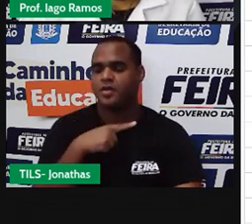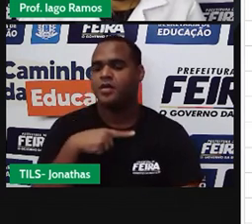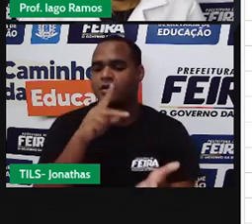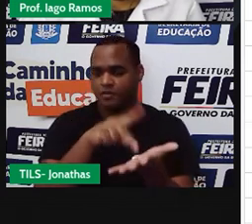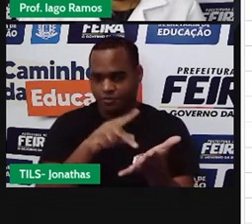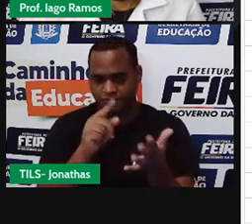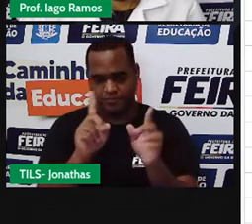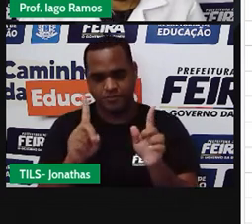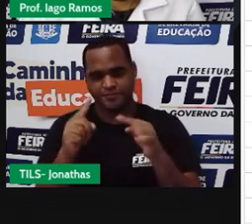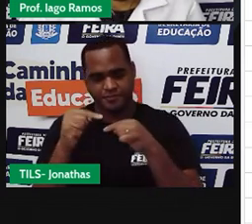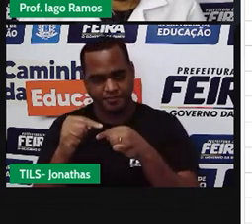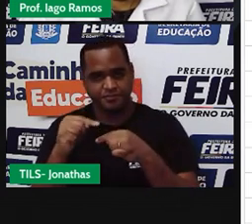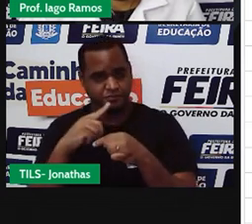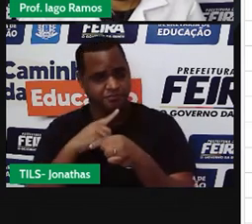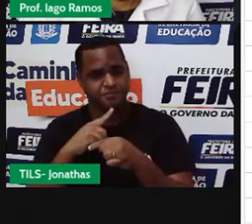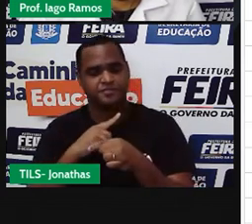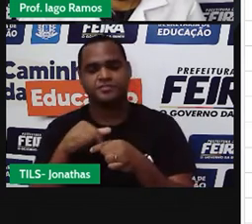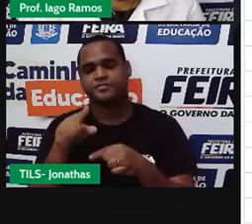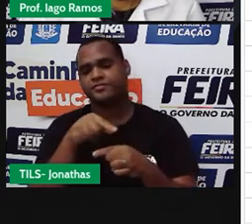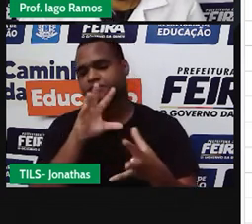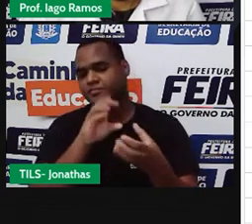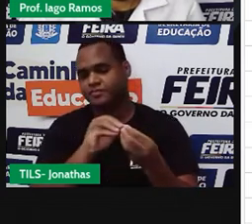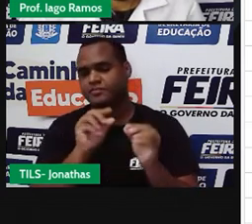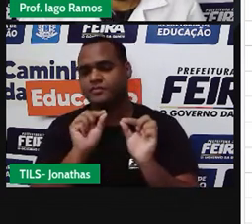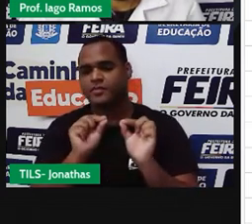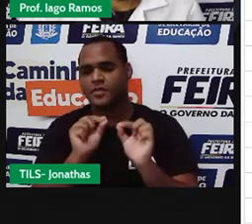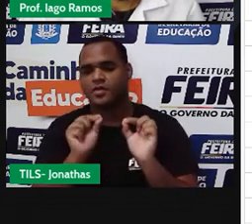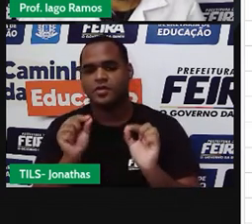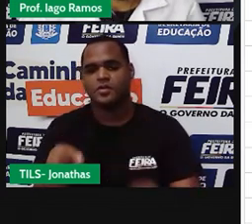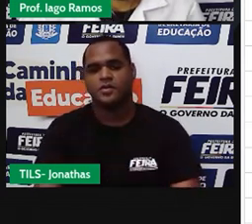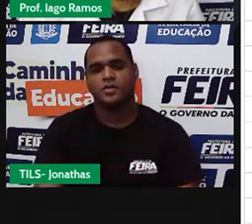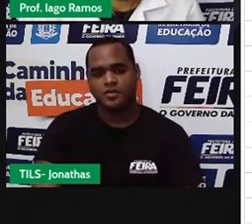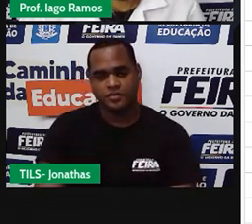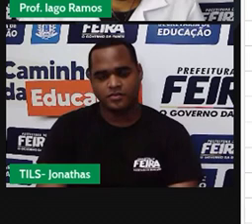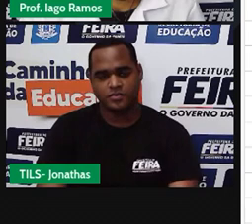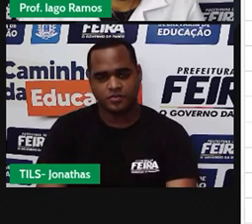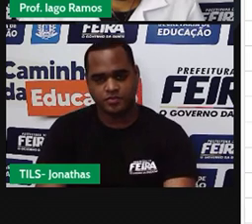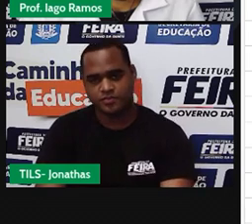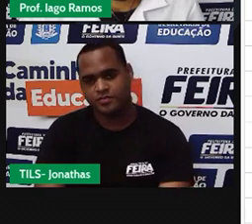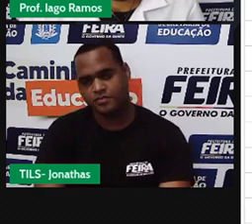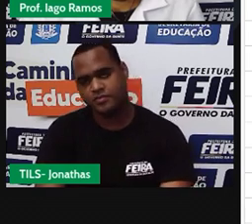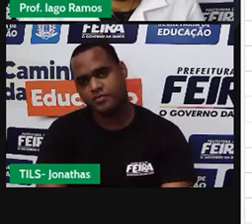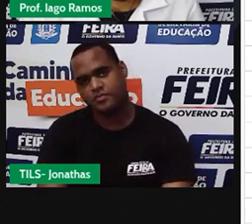quadradinho aqui e eu vou fazer assim ó veja só